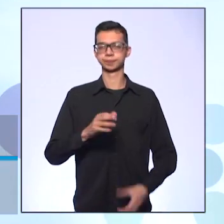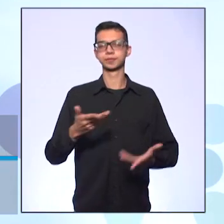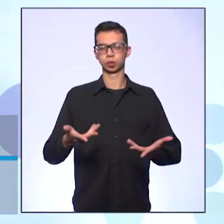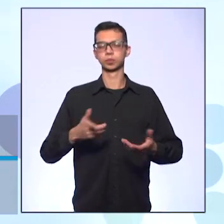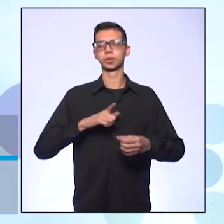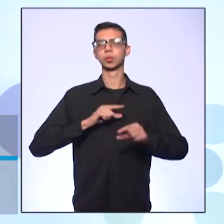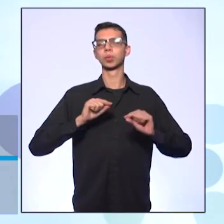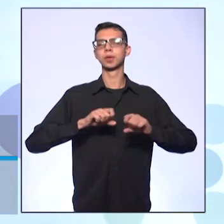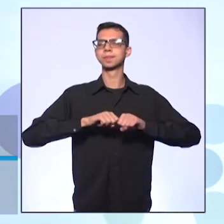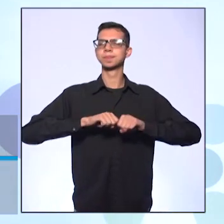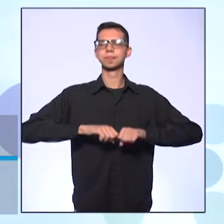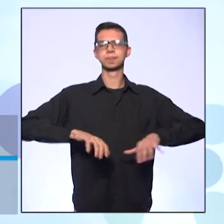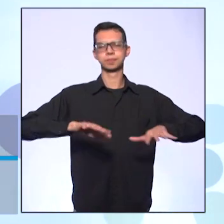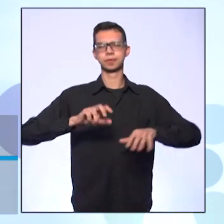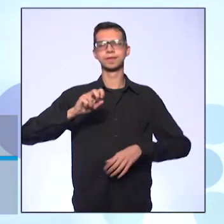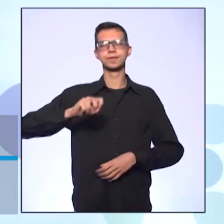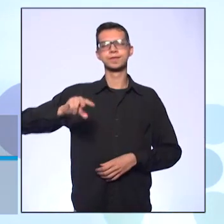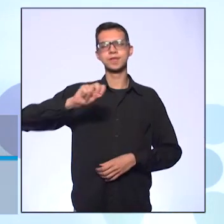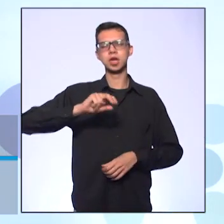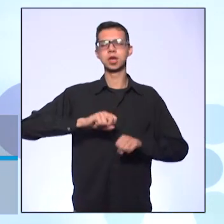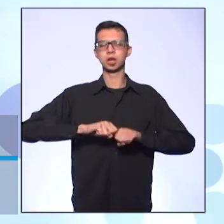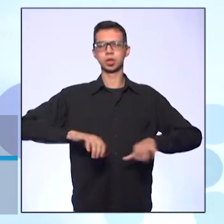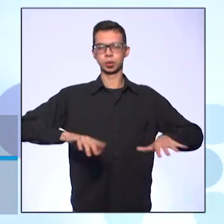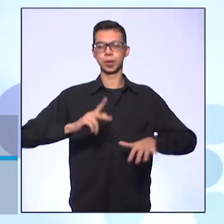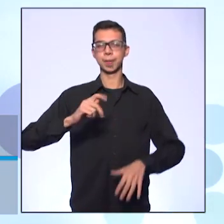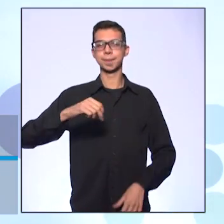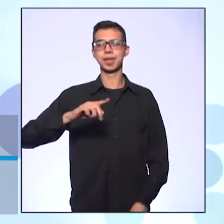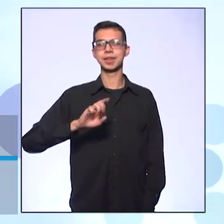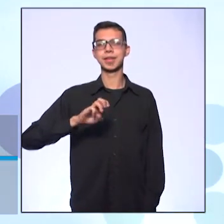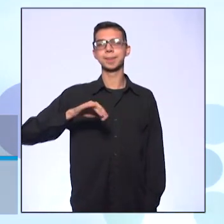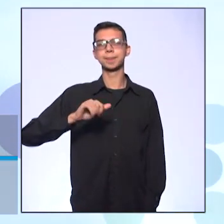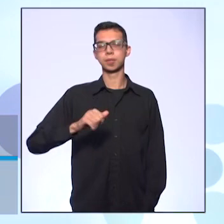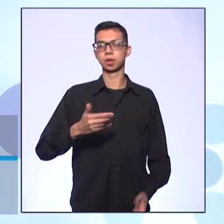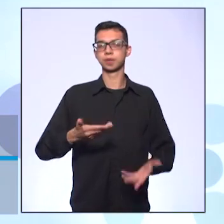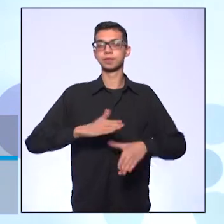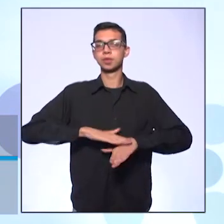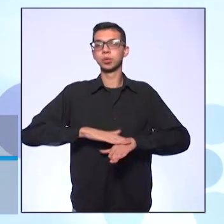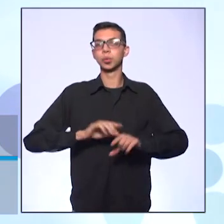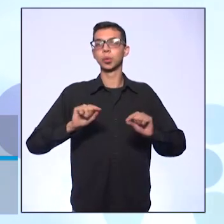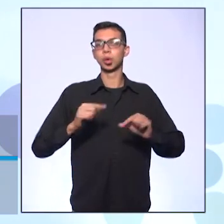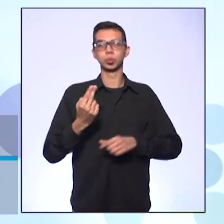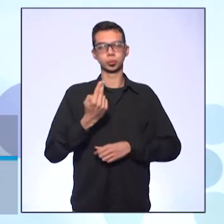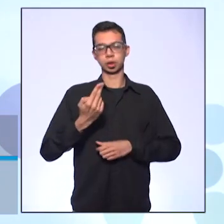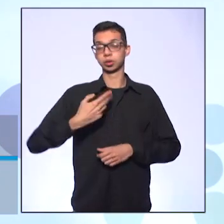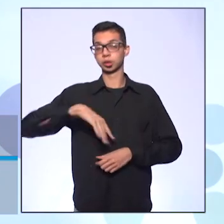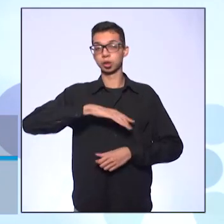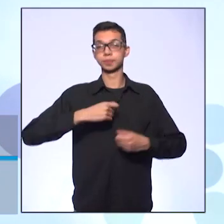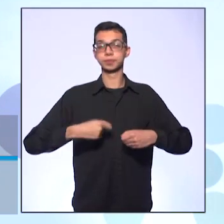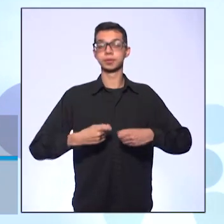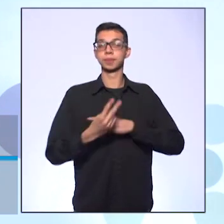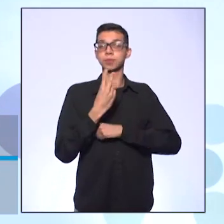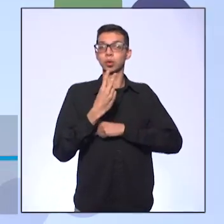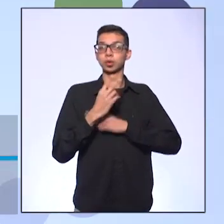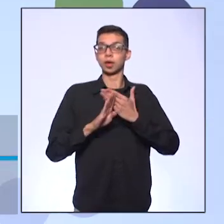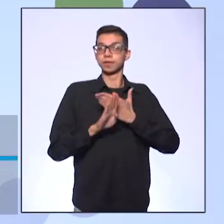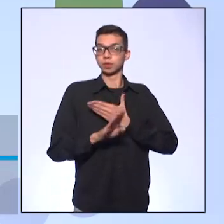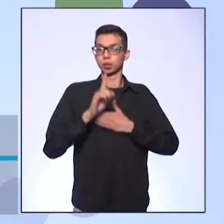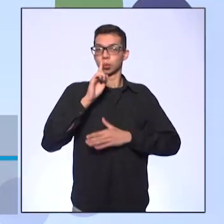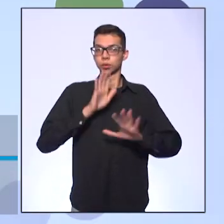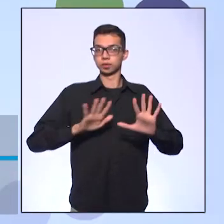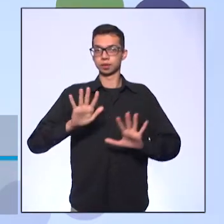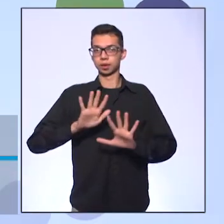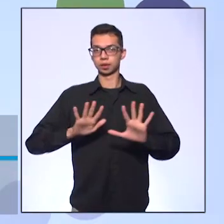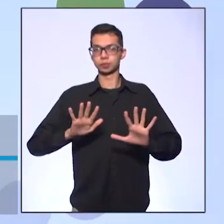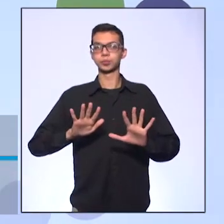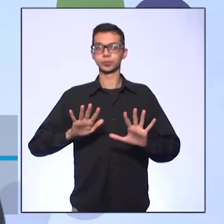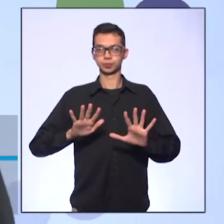atingiu, não dá para fazer nada além de nos proteger, nos afastarmos, né, e lutarmos com as armas que nós